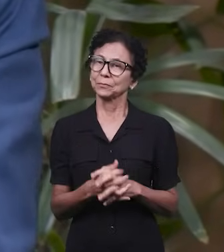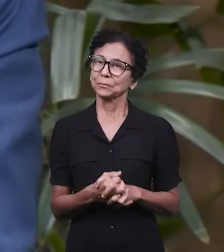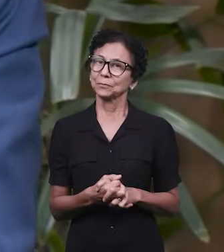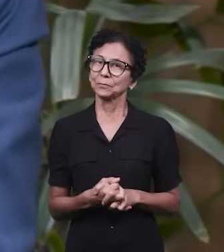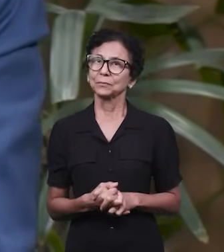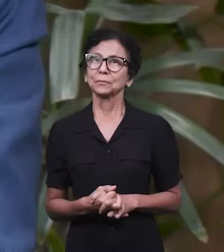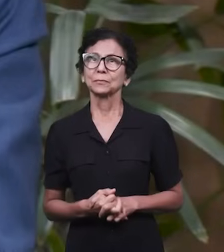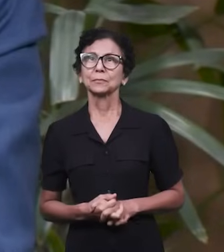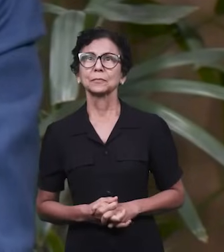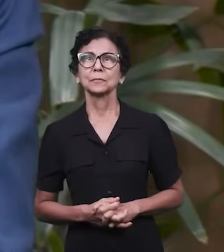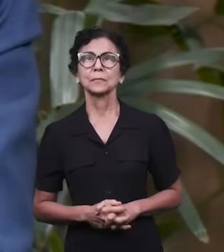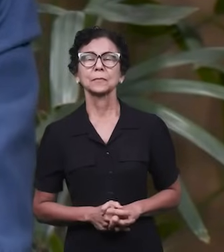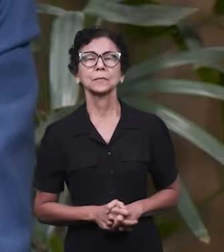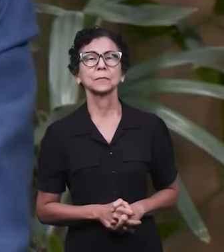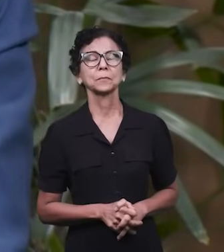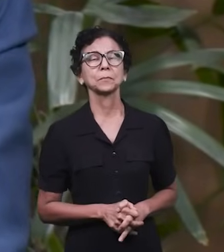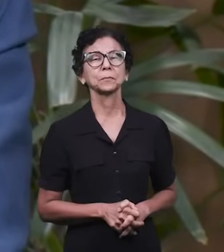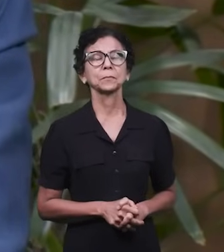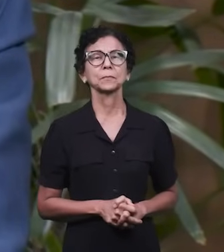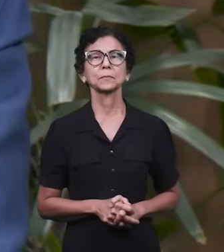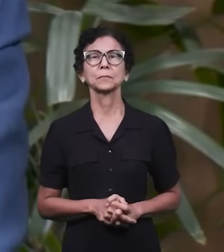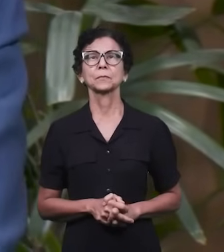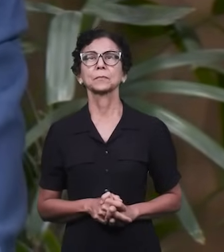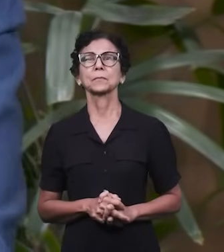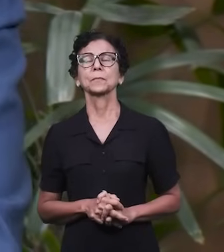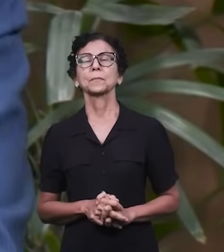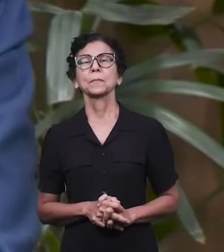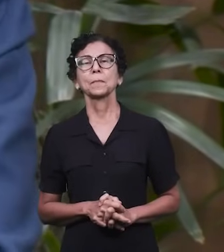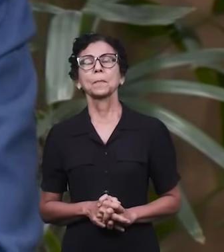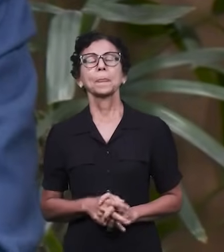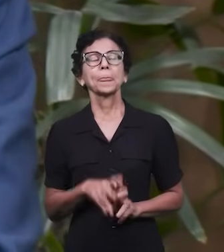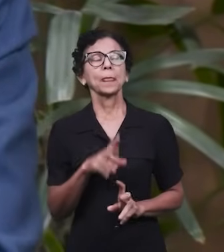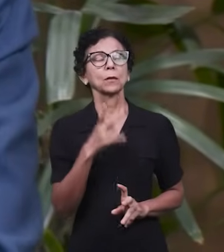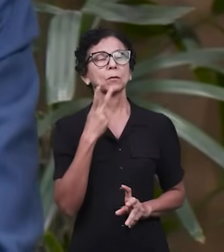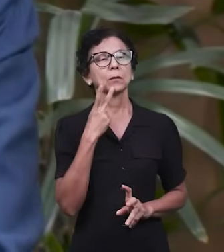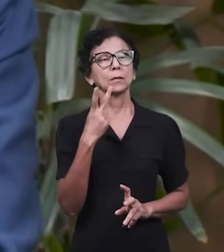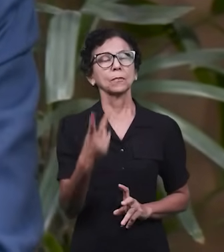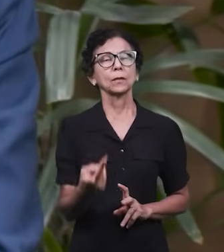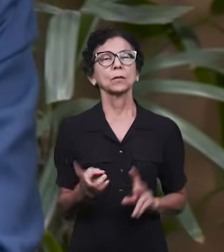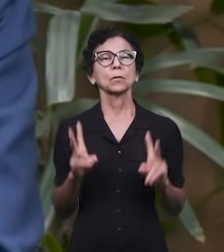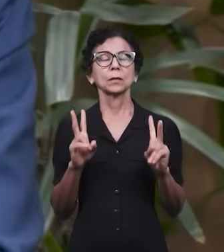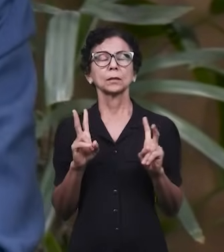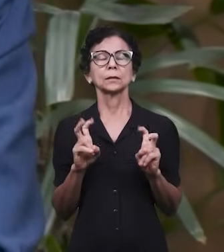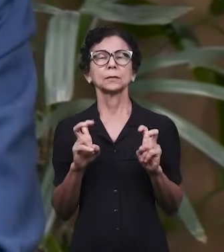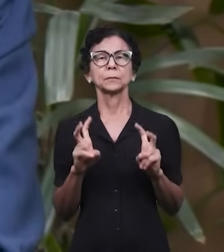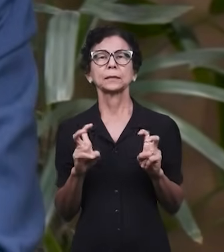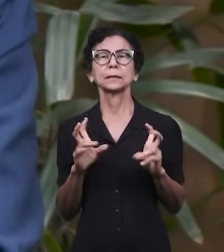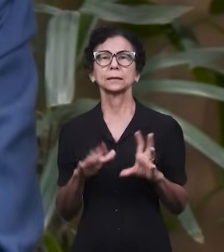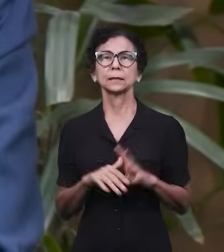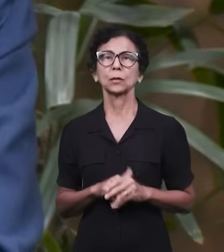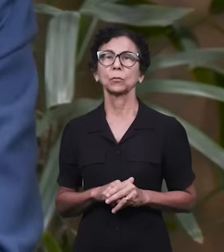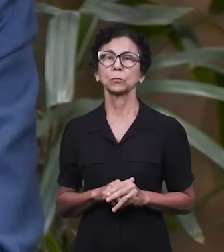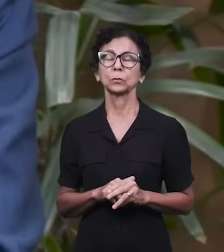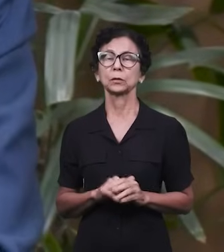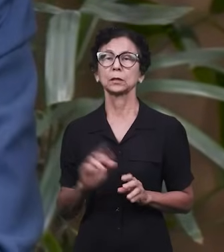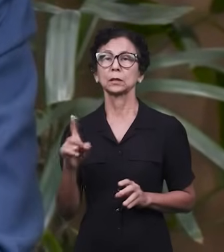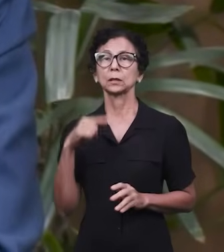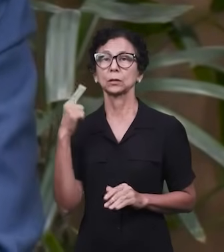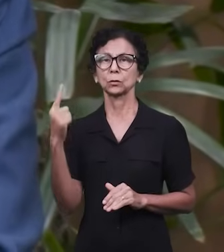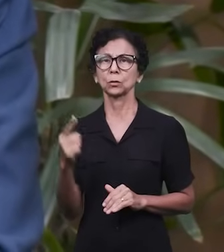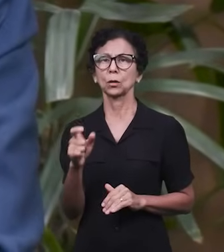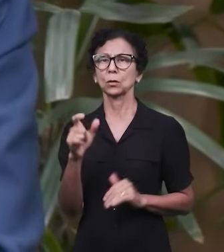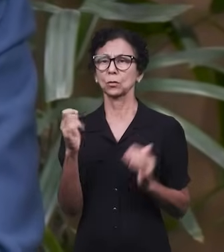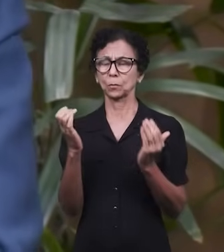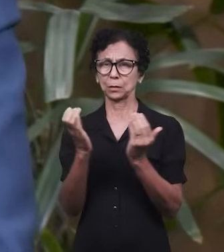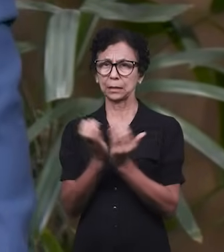de cabeça, nós somos pessoas que nós temos a instrução para entender que temos o que fazer para chegar